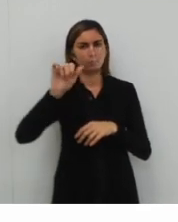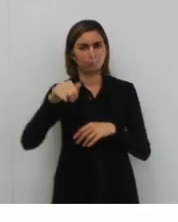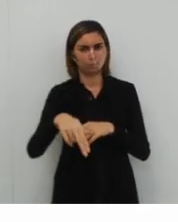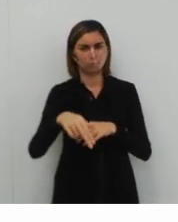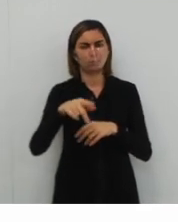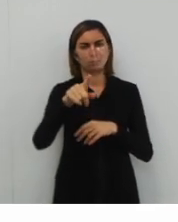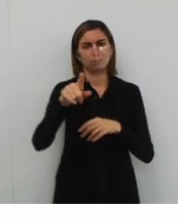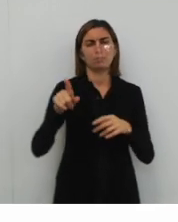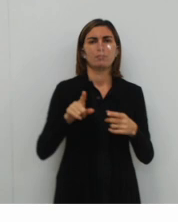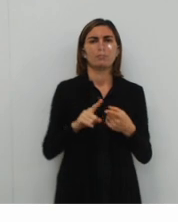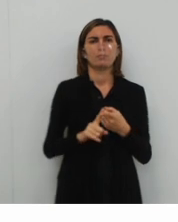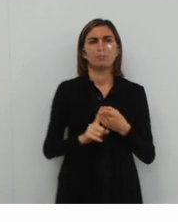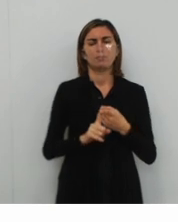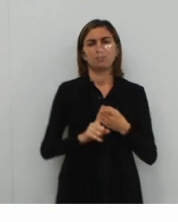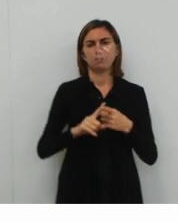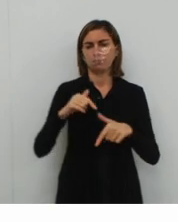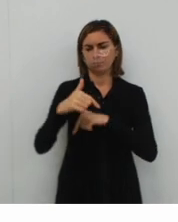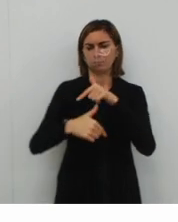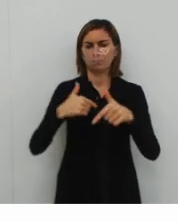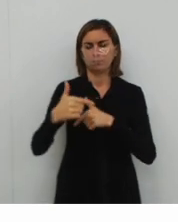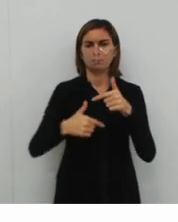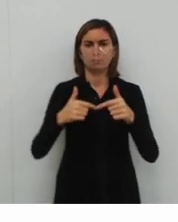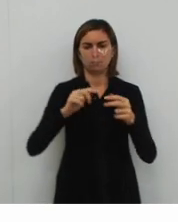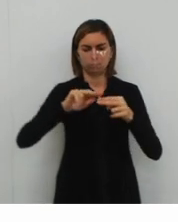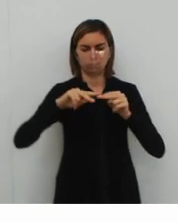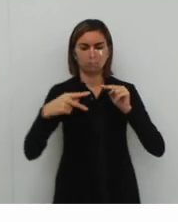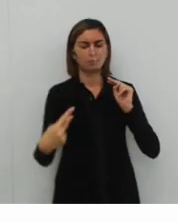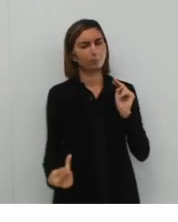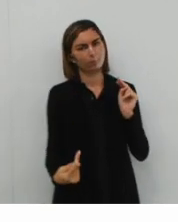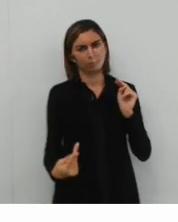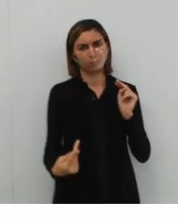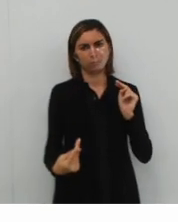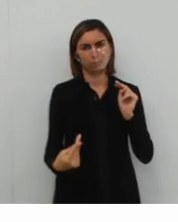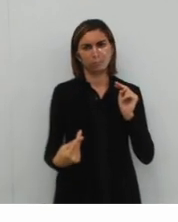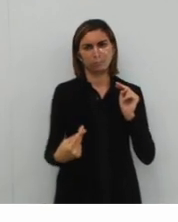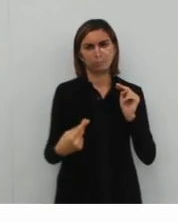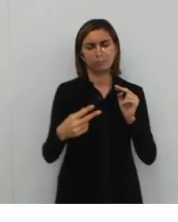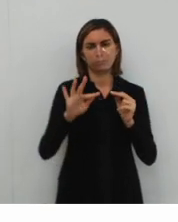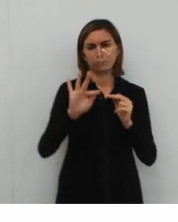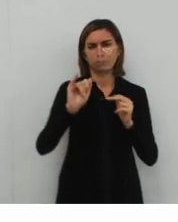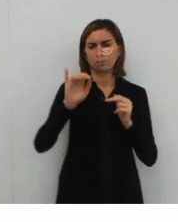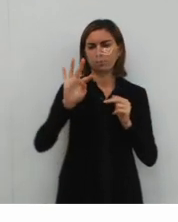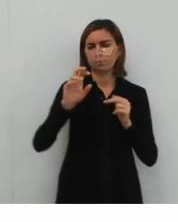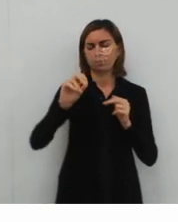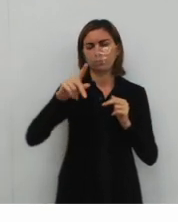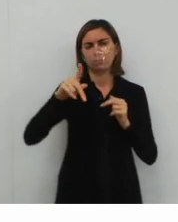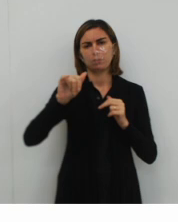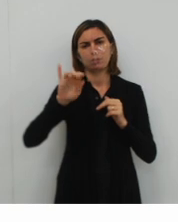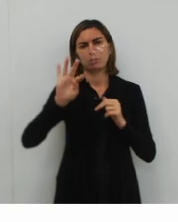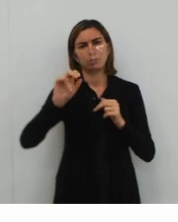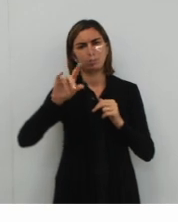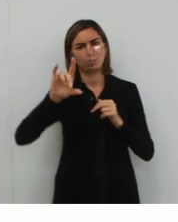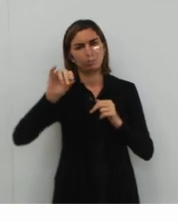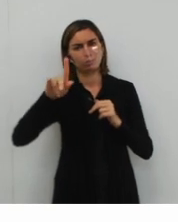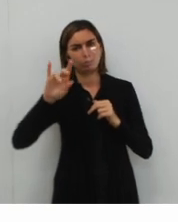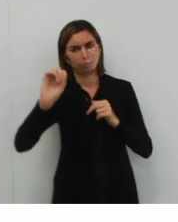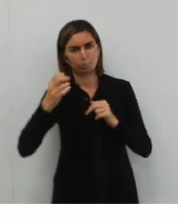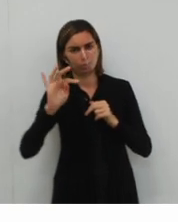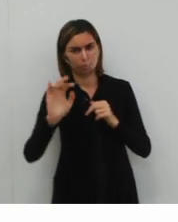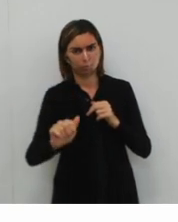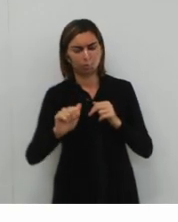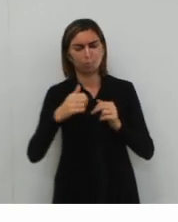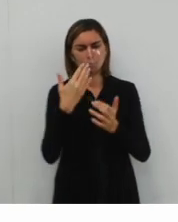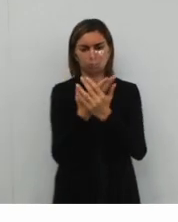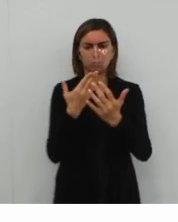era um geneticista, trabalhava a genética e é fitopatologista. O que quer dizer isso? É aquele